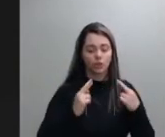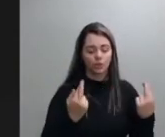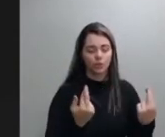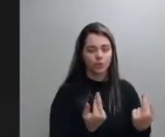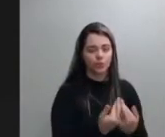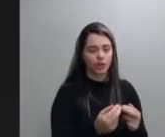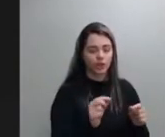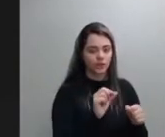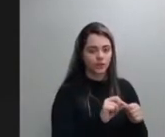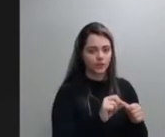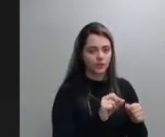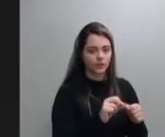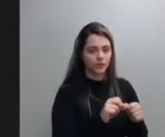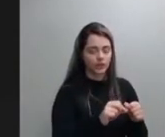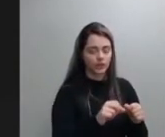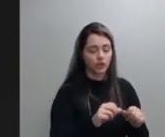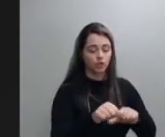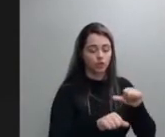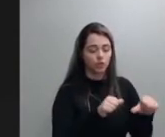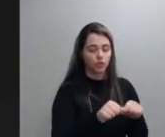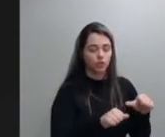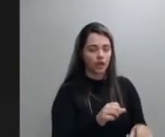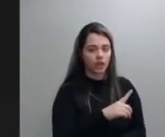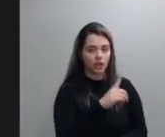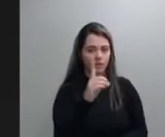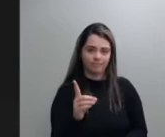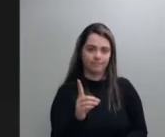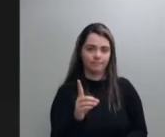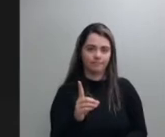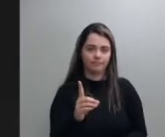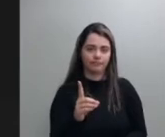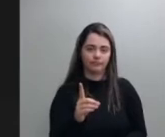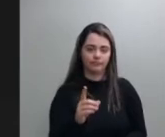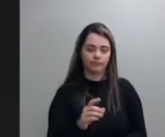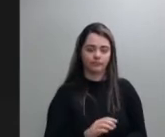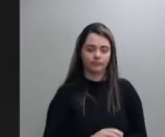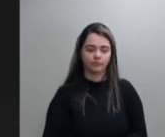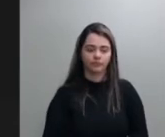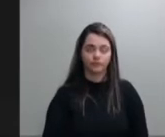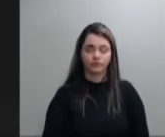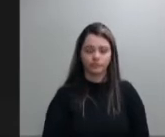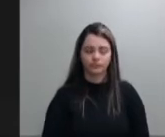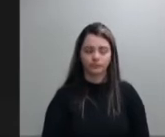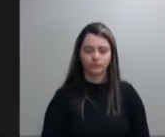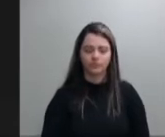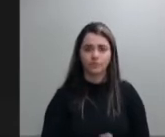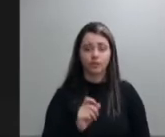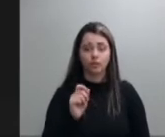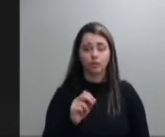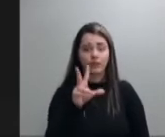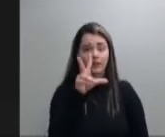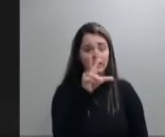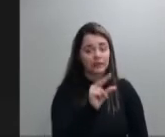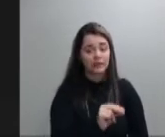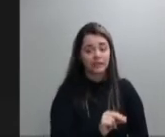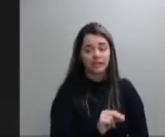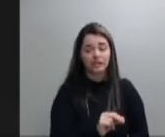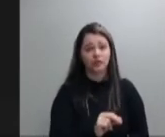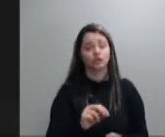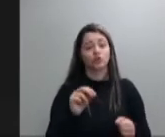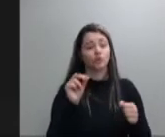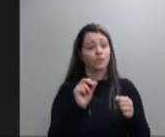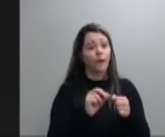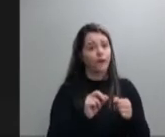determinando que seriam considerados os títulos obtidos até o edital de abertura do concurso o que não corresponde ao efetivamente